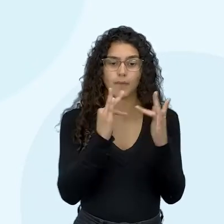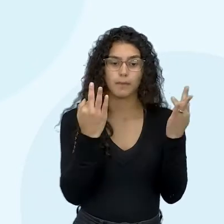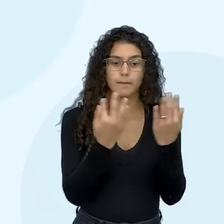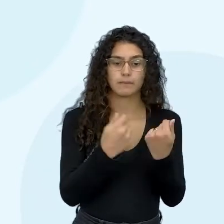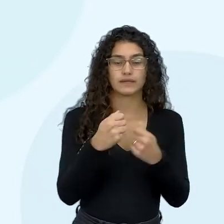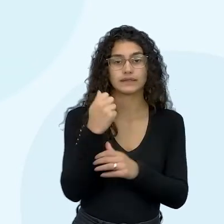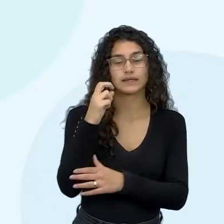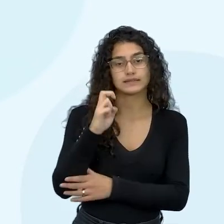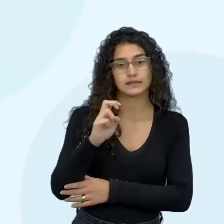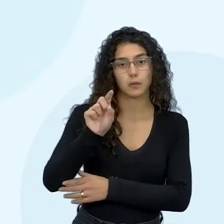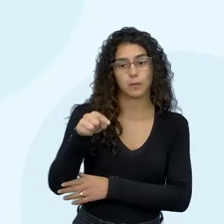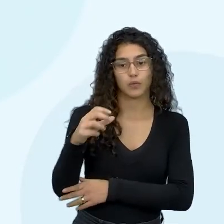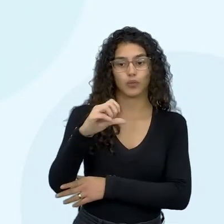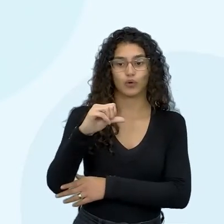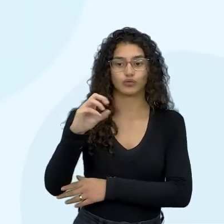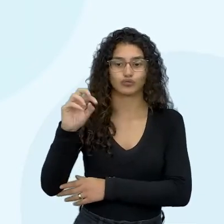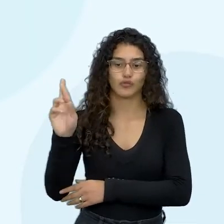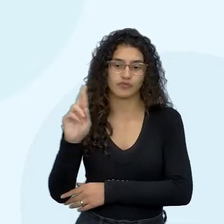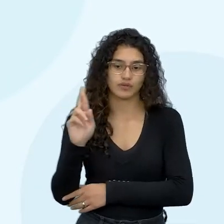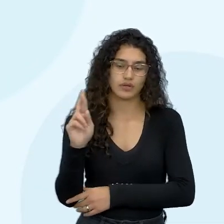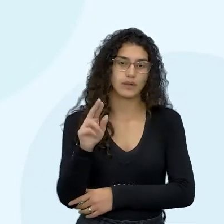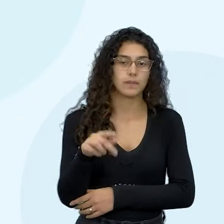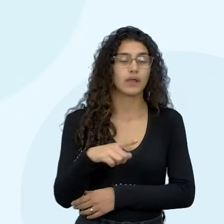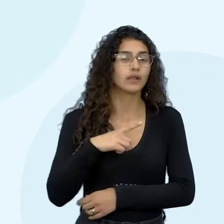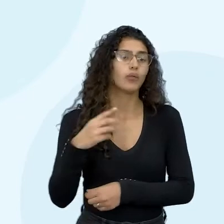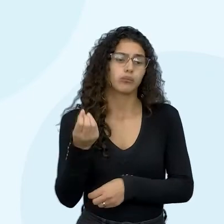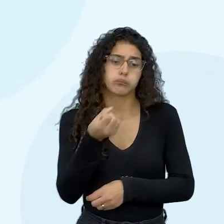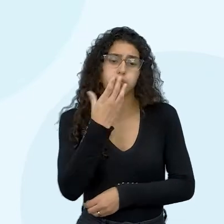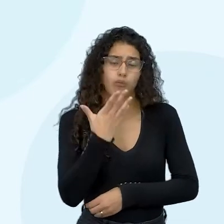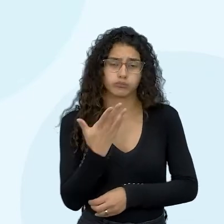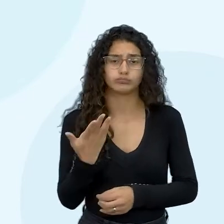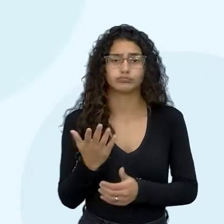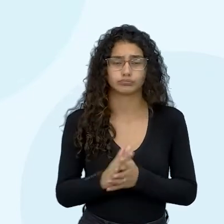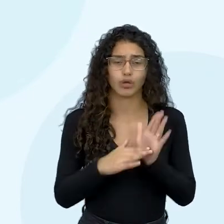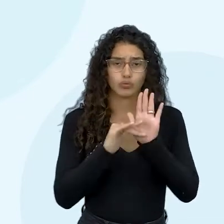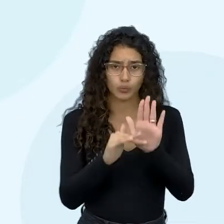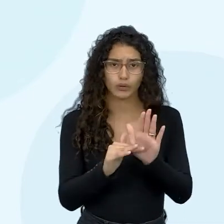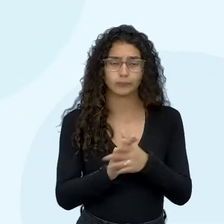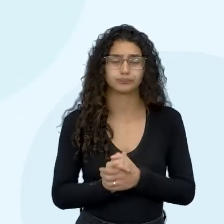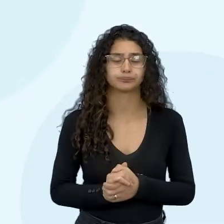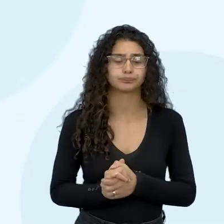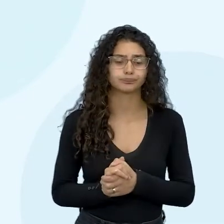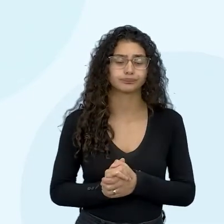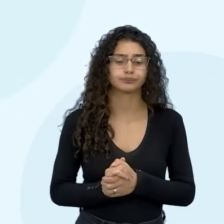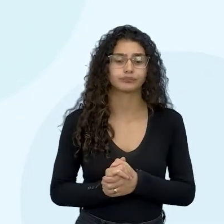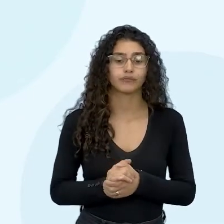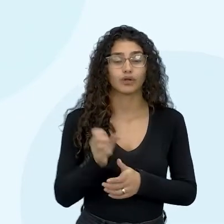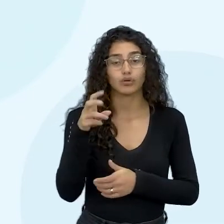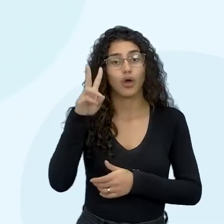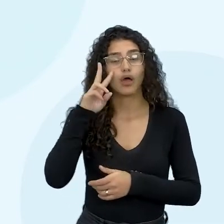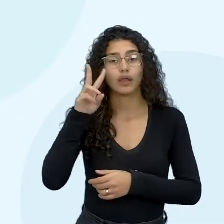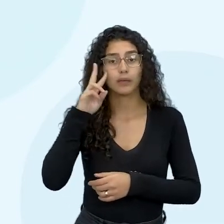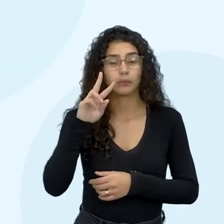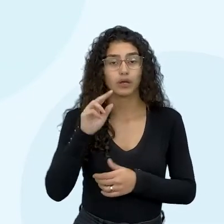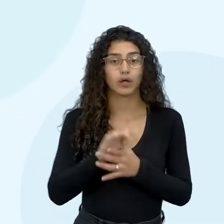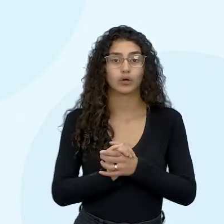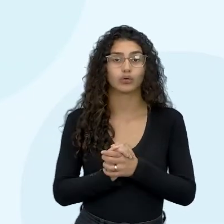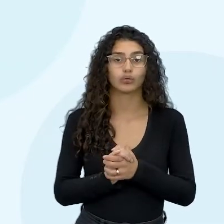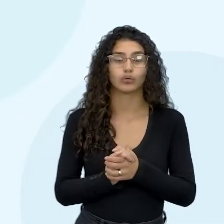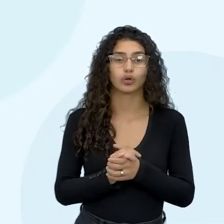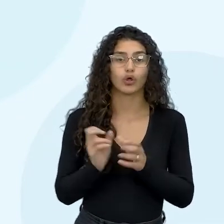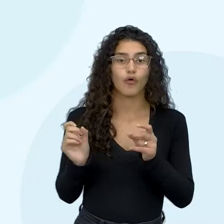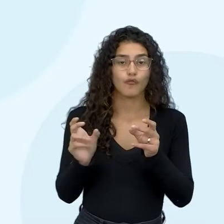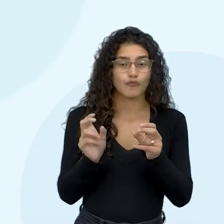de 5.900 para ter um financiamento legal, tá bom? Então, olha só lembrando que o custo